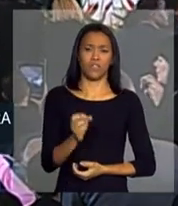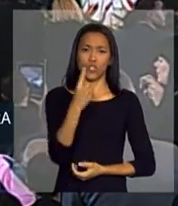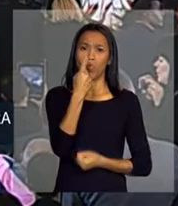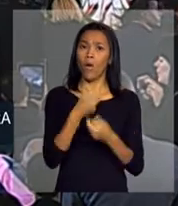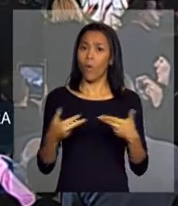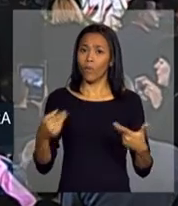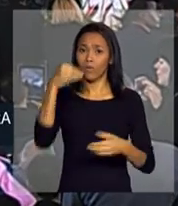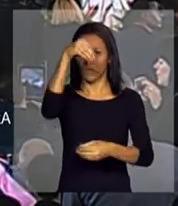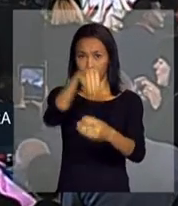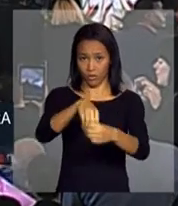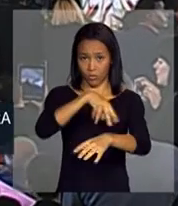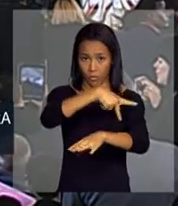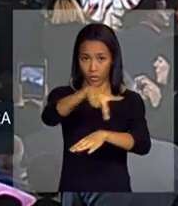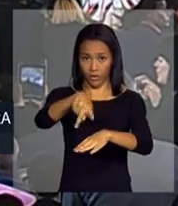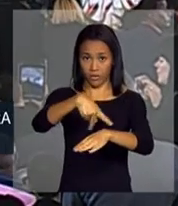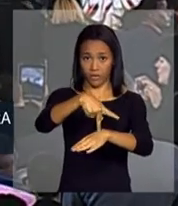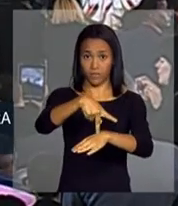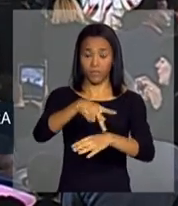no nosso país.